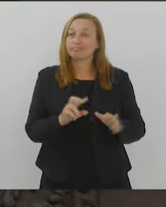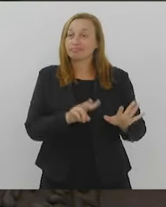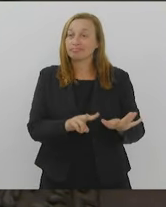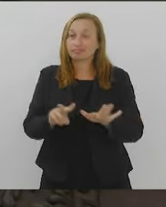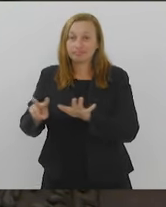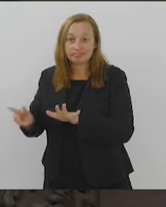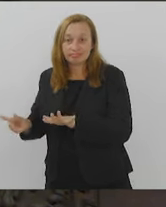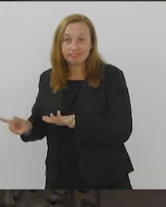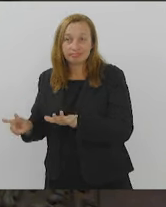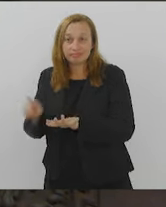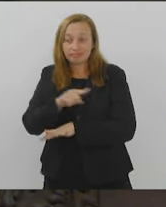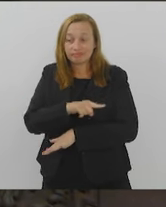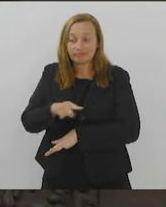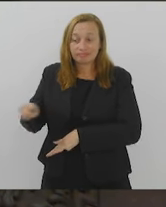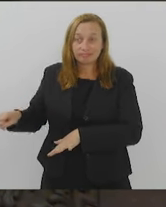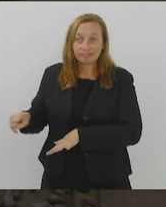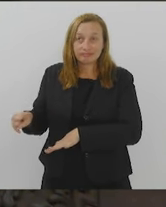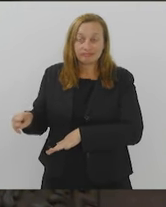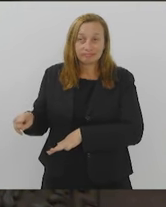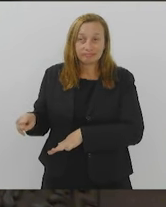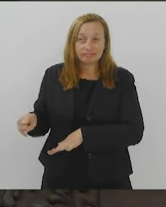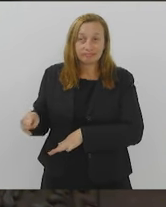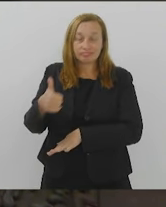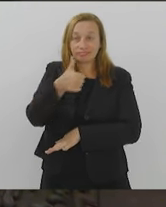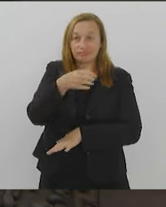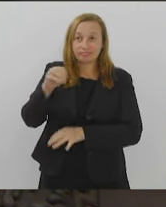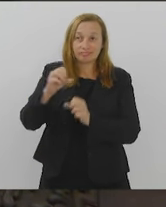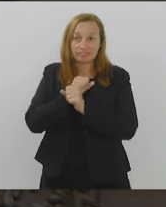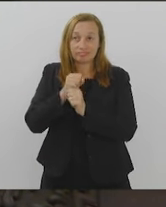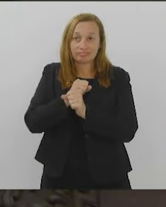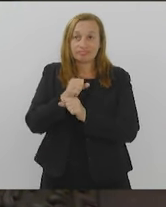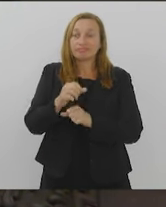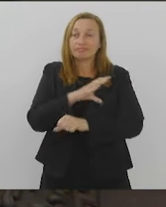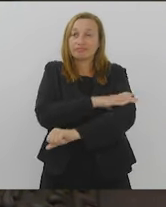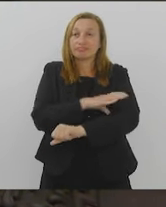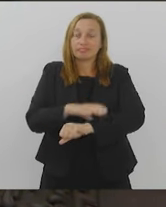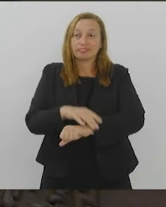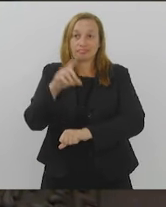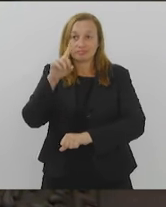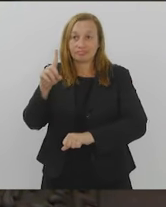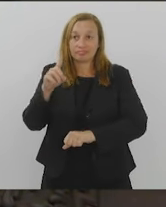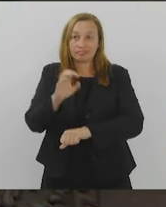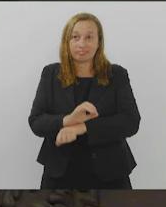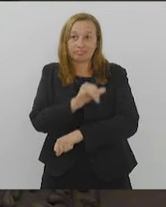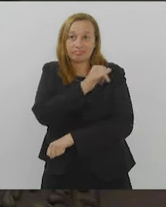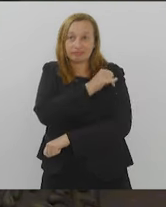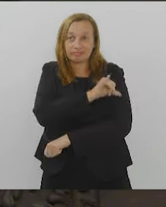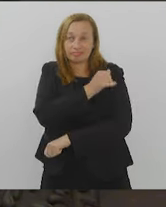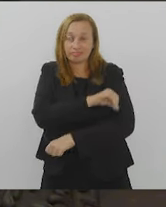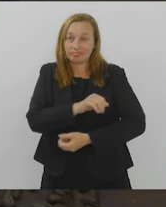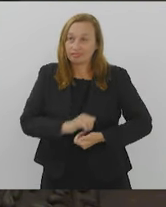semana exata do centenário da Assembleia de Deus no Rio de Janeiro.